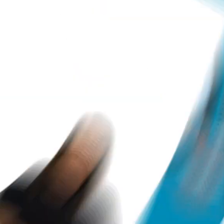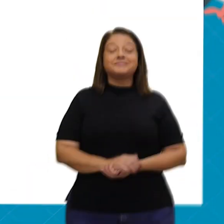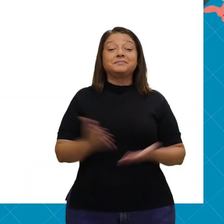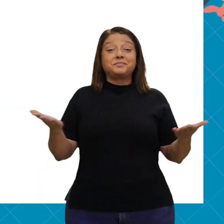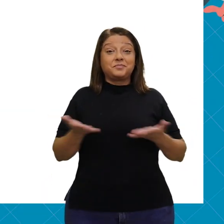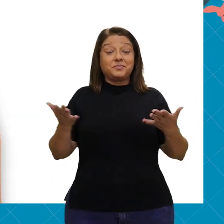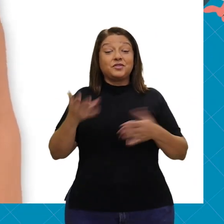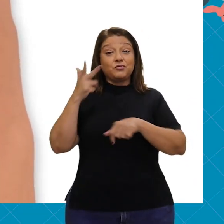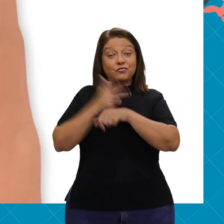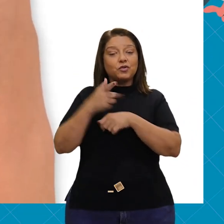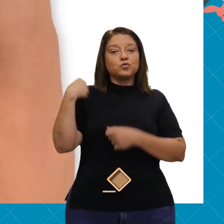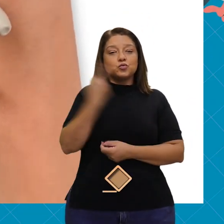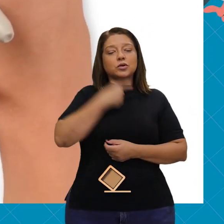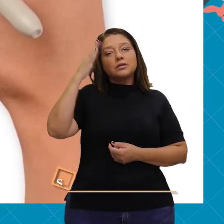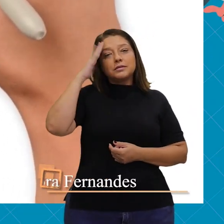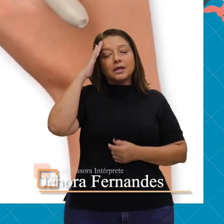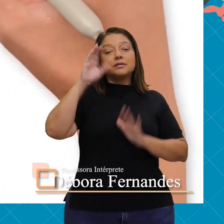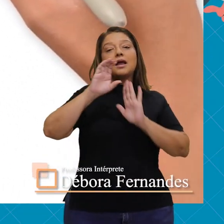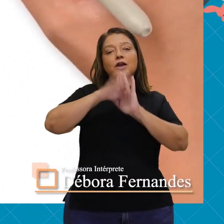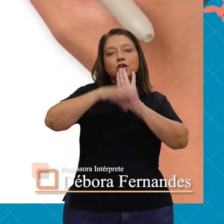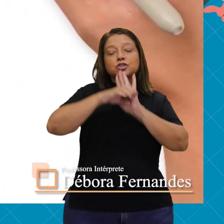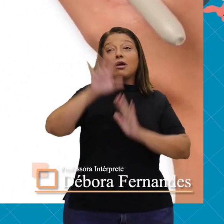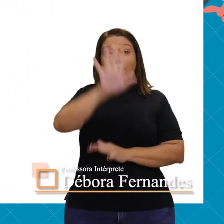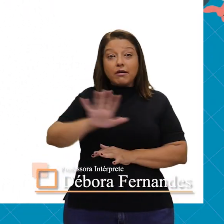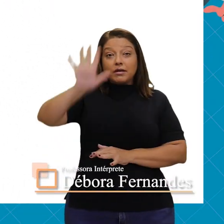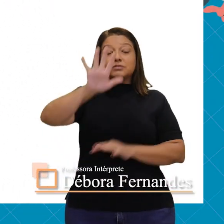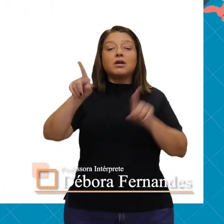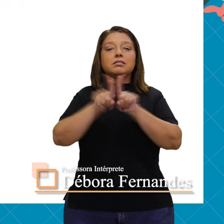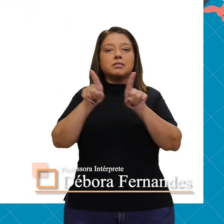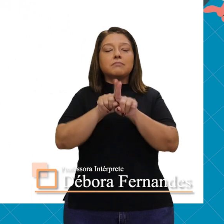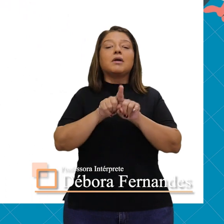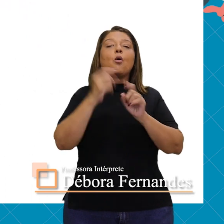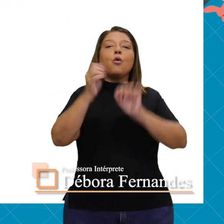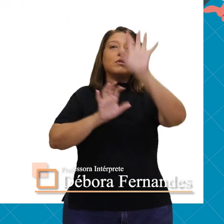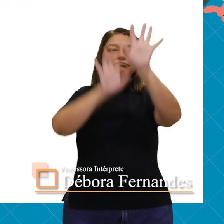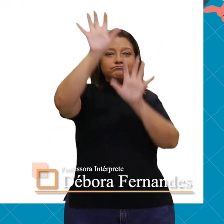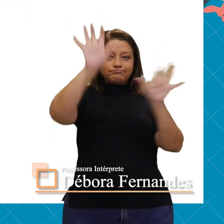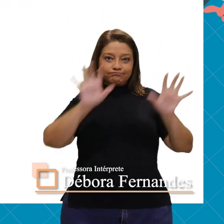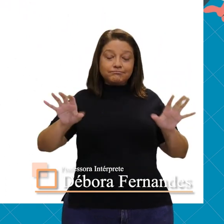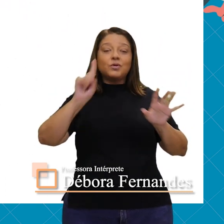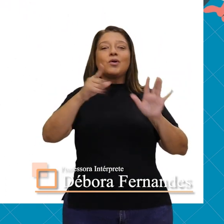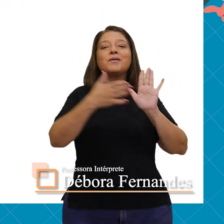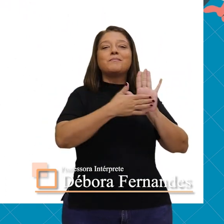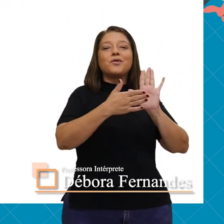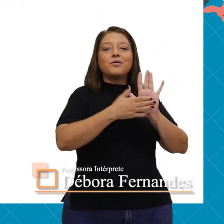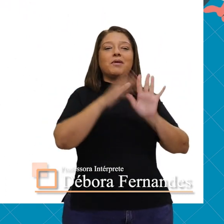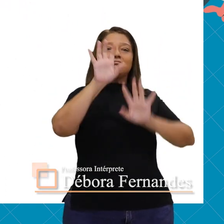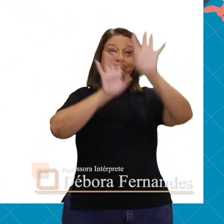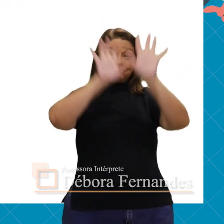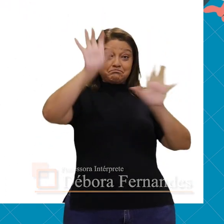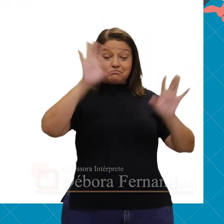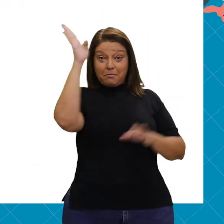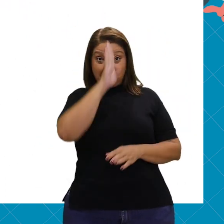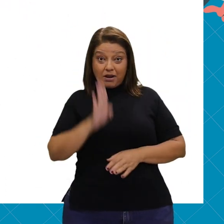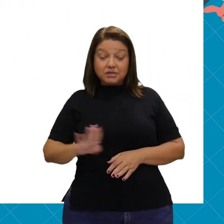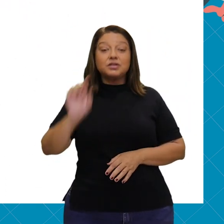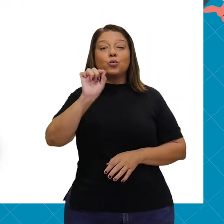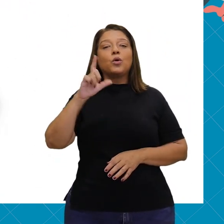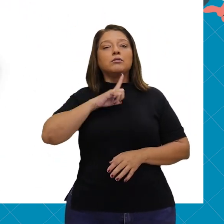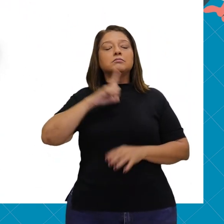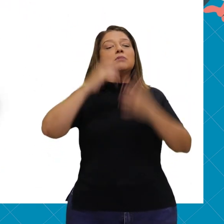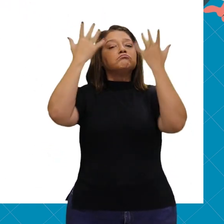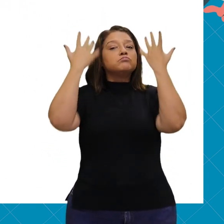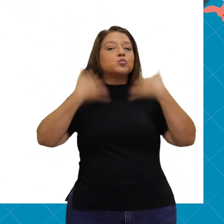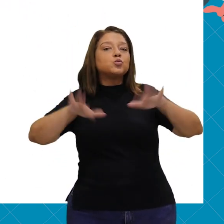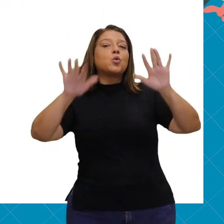tchau. Neste vídeo, nós vamos entender os conceitos de região e de regionalização, bem como as propostas de regionalização do Brasil, como as